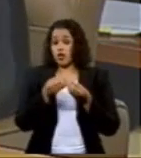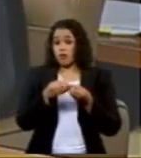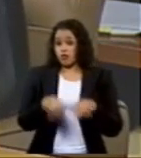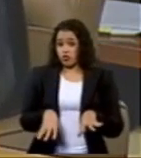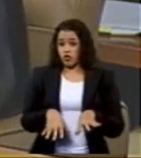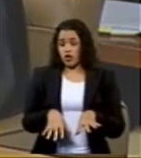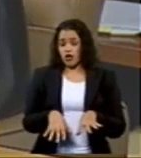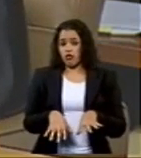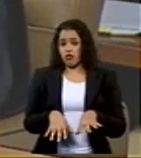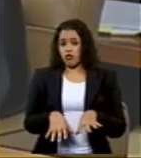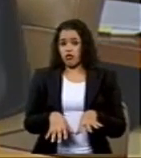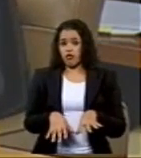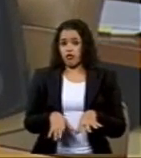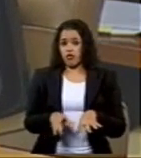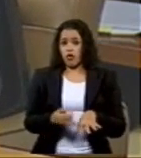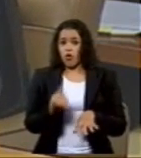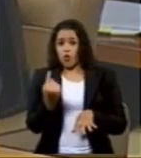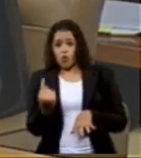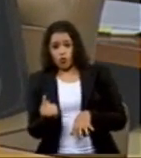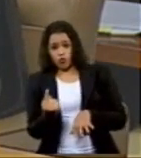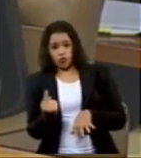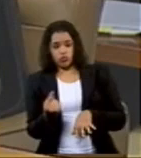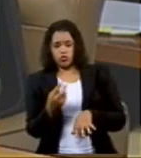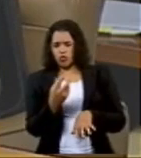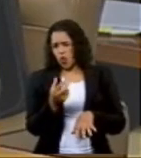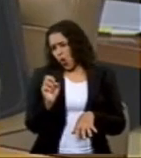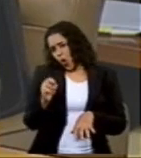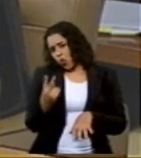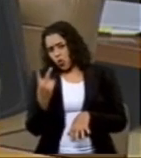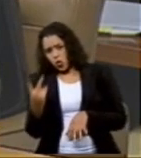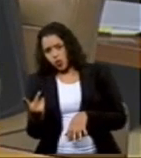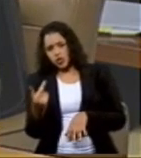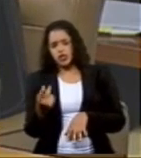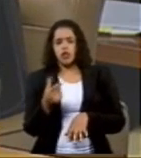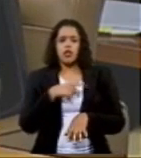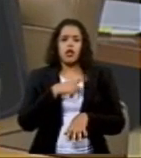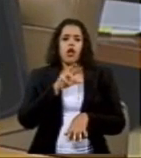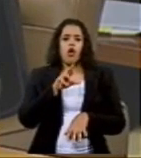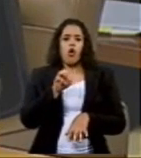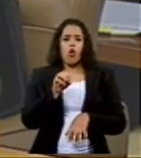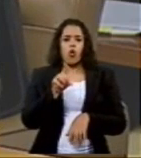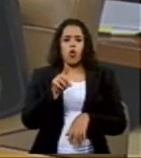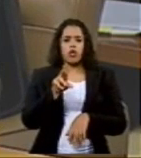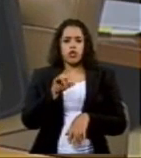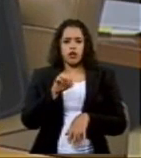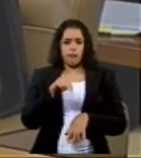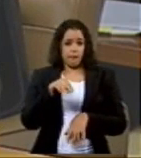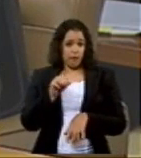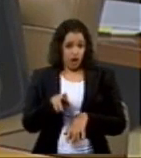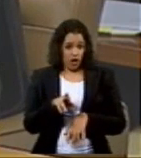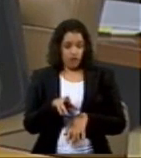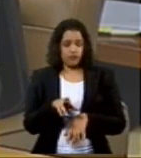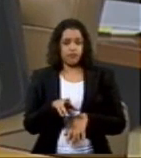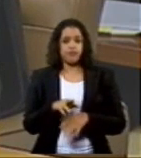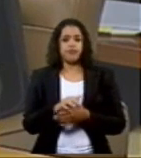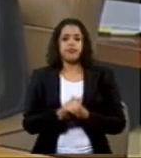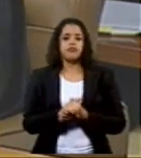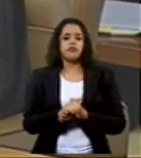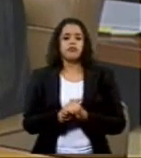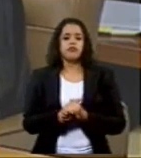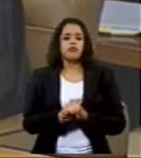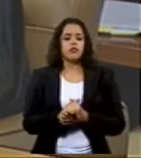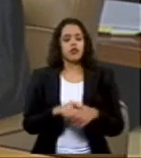prejudicado um dos dois outros interpostos por Rodrimar, agente e comissária, e